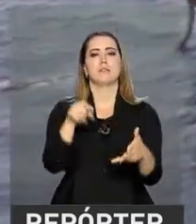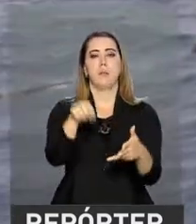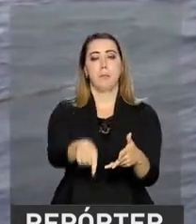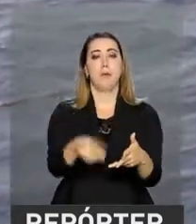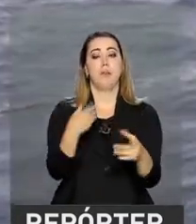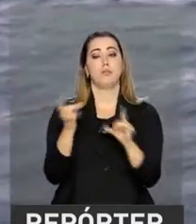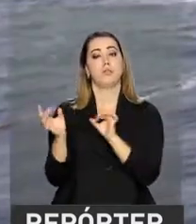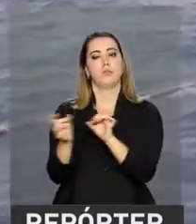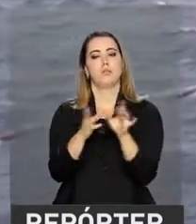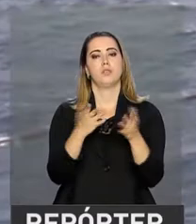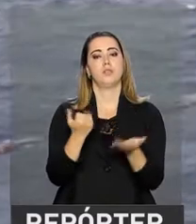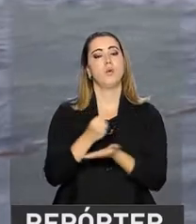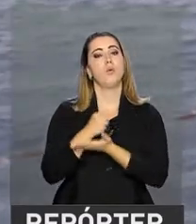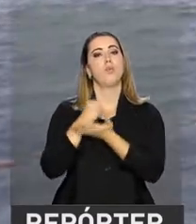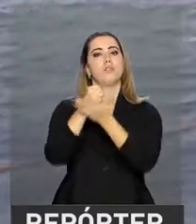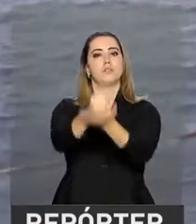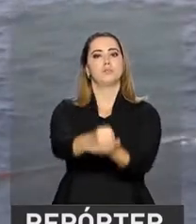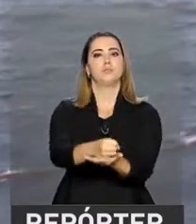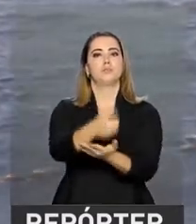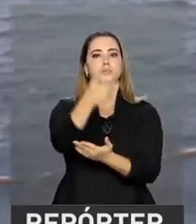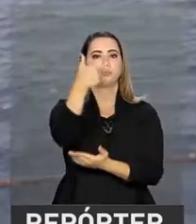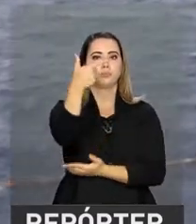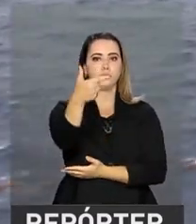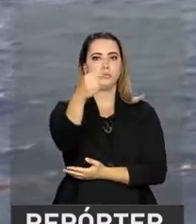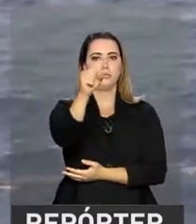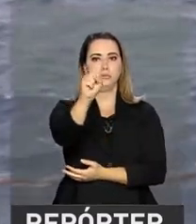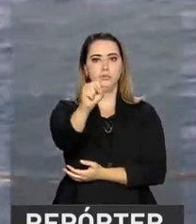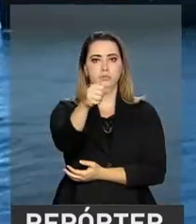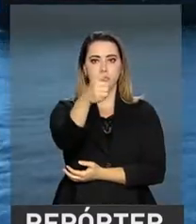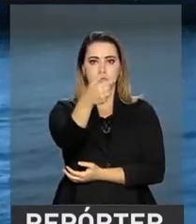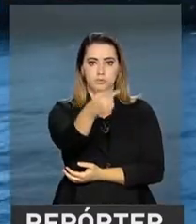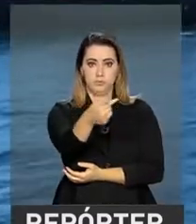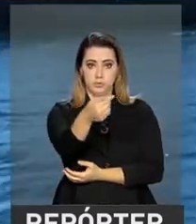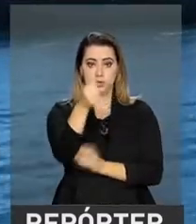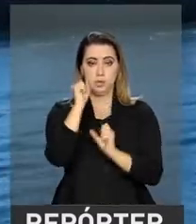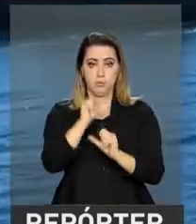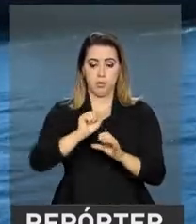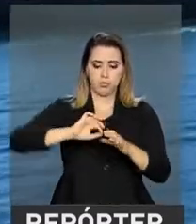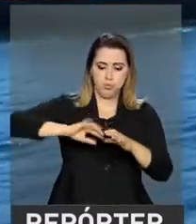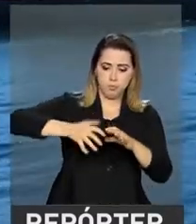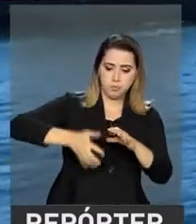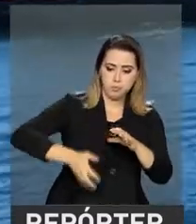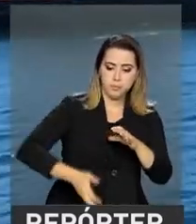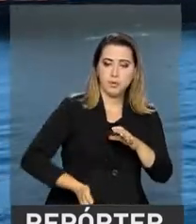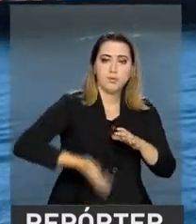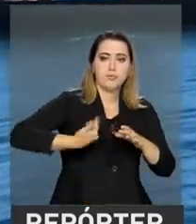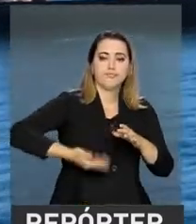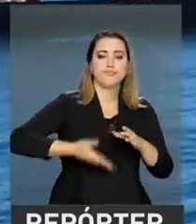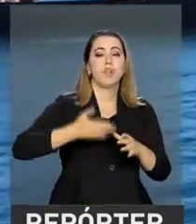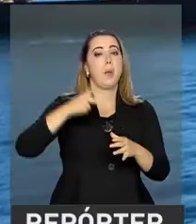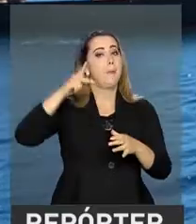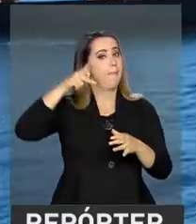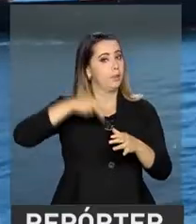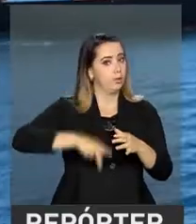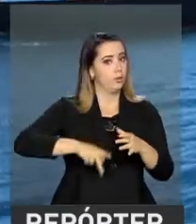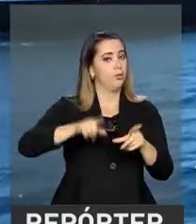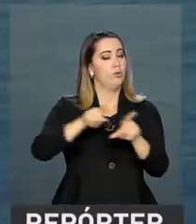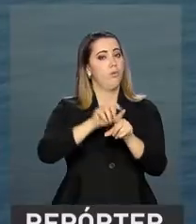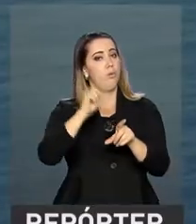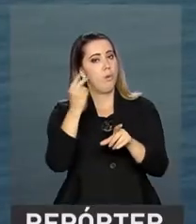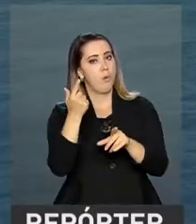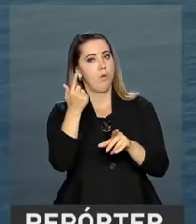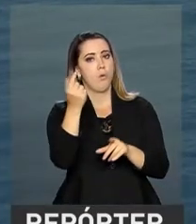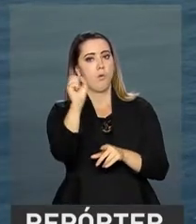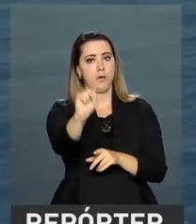ofertados 287 blocos para exploração de petróleo e gás natural em nove bacias brasileiras no